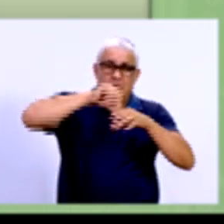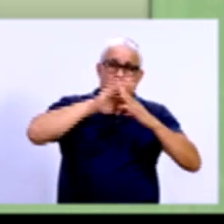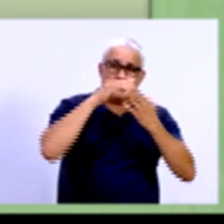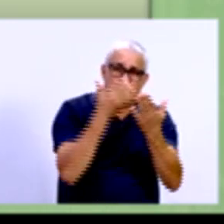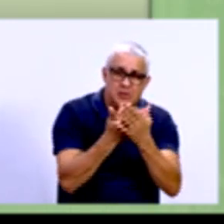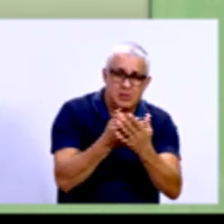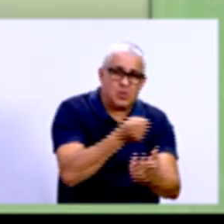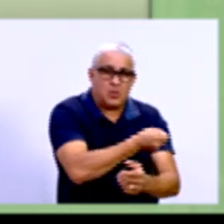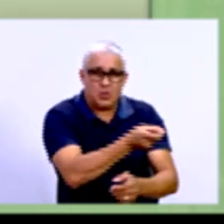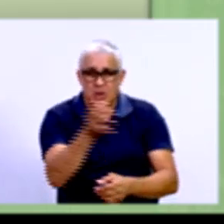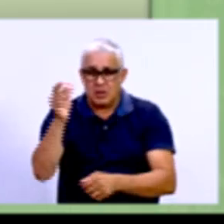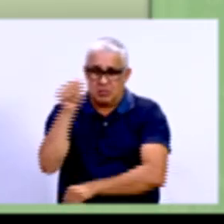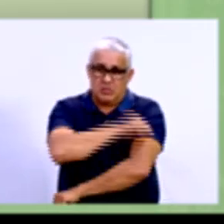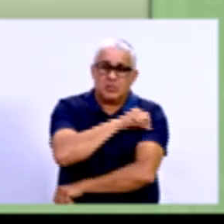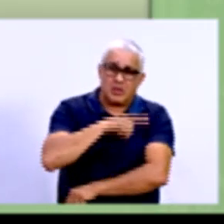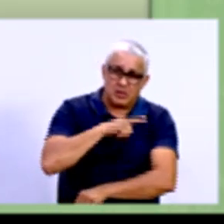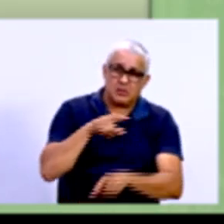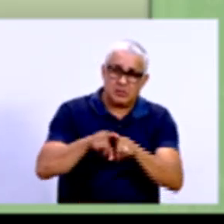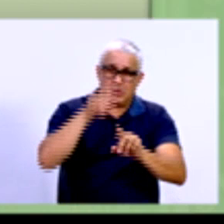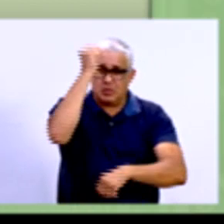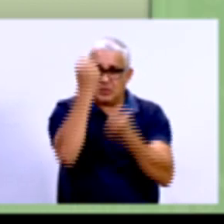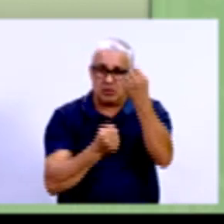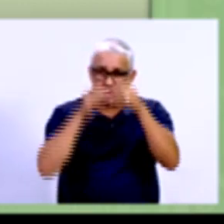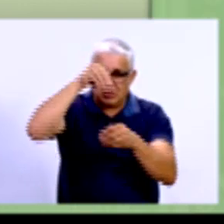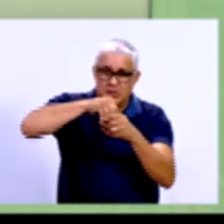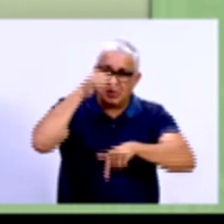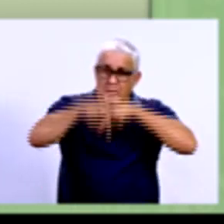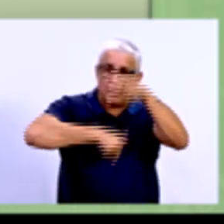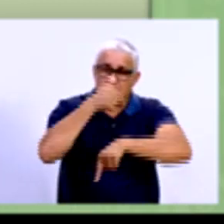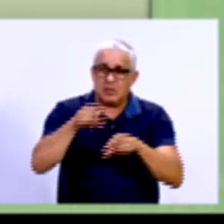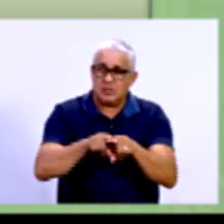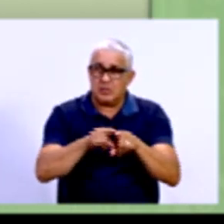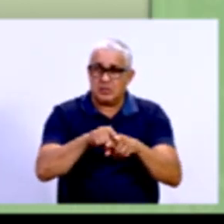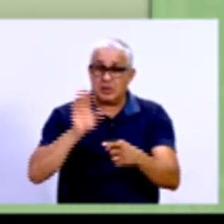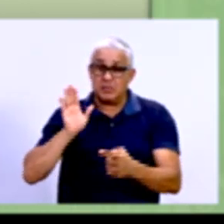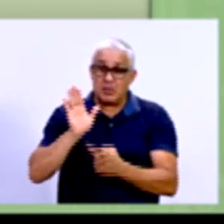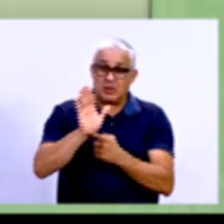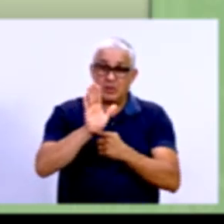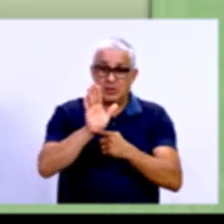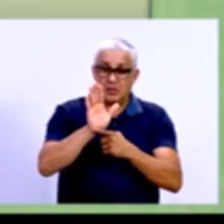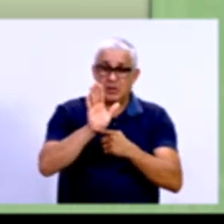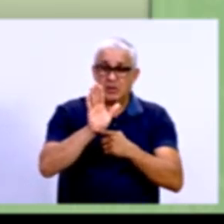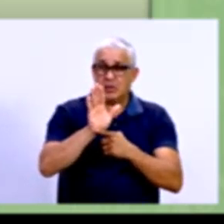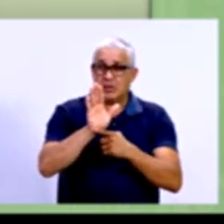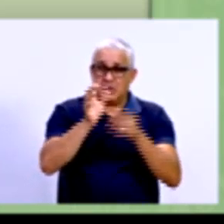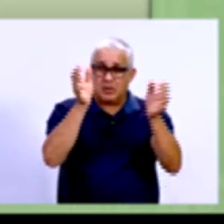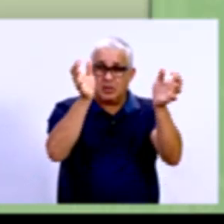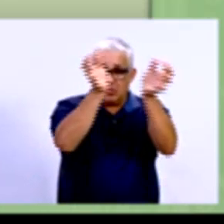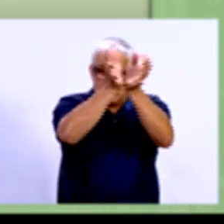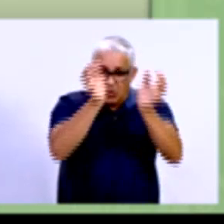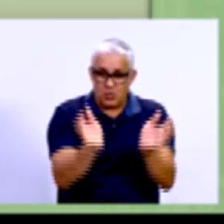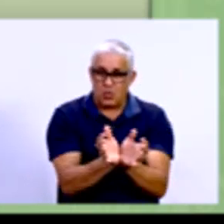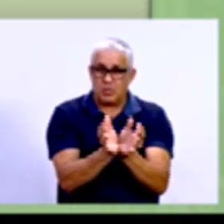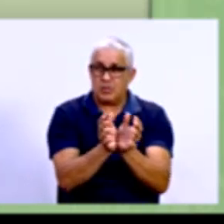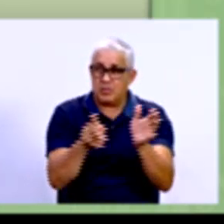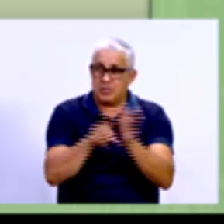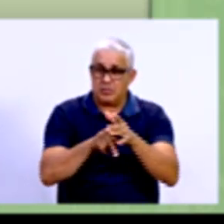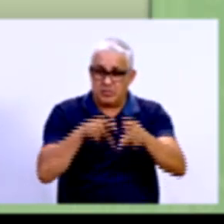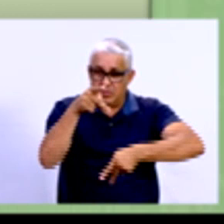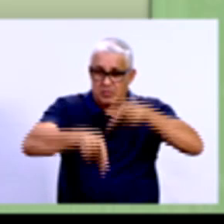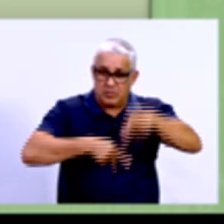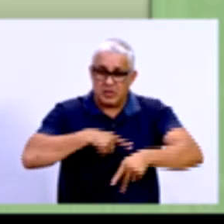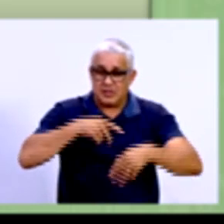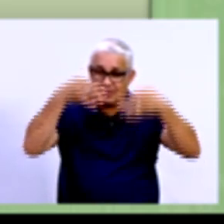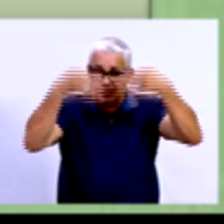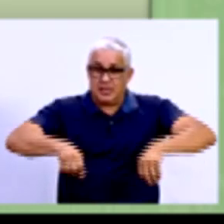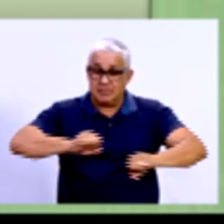fábrica, entre outros. E a amostra consiste num subgrupo de uma população. Eu tenho certeza que isso está muito claro